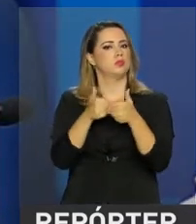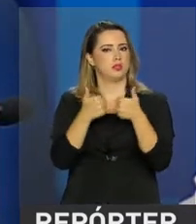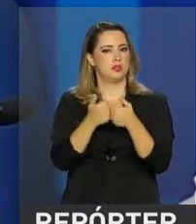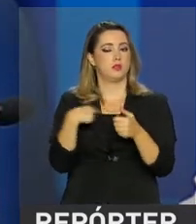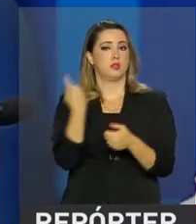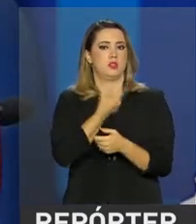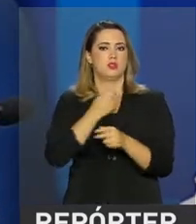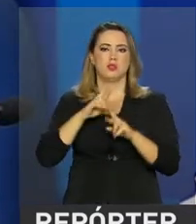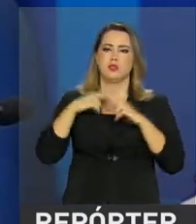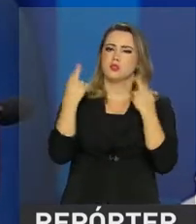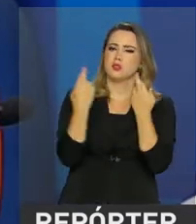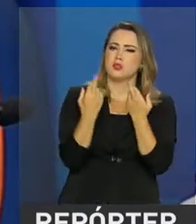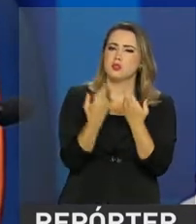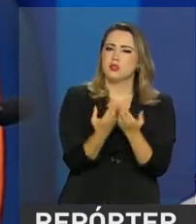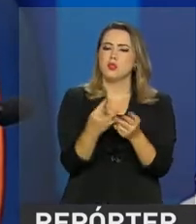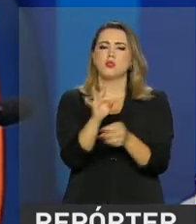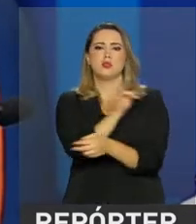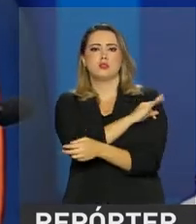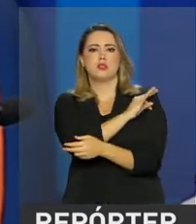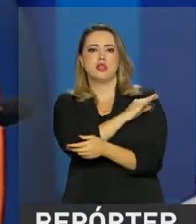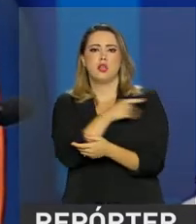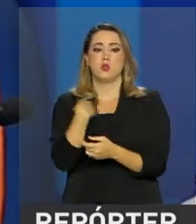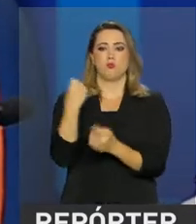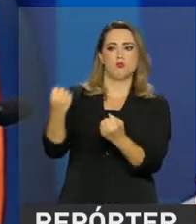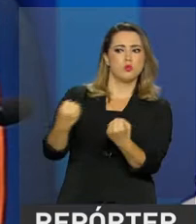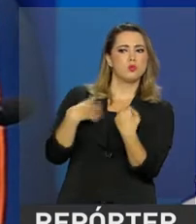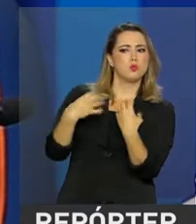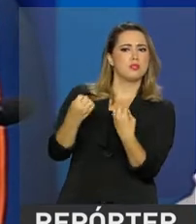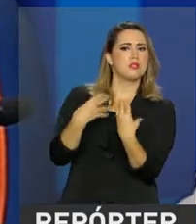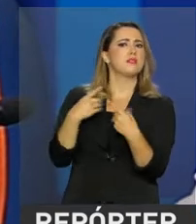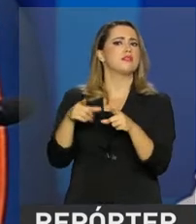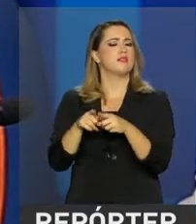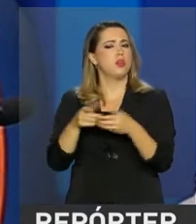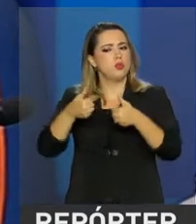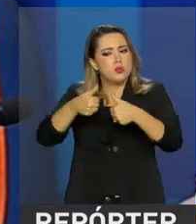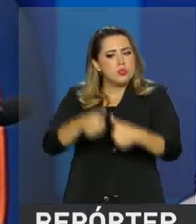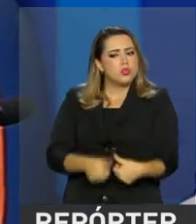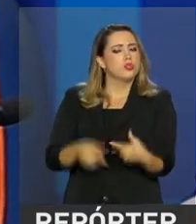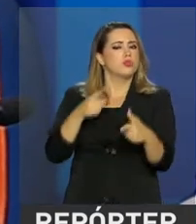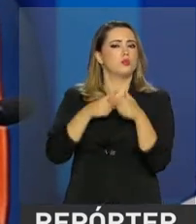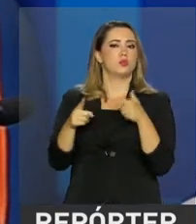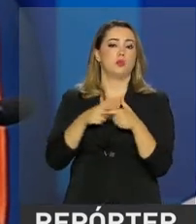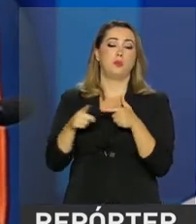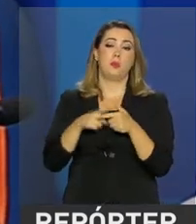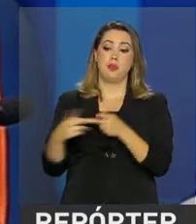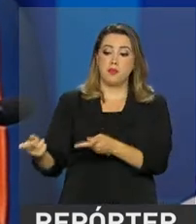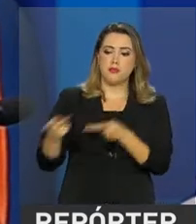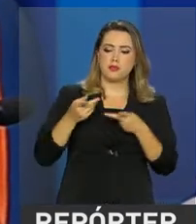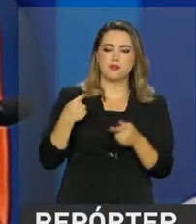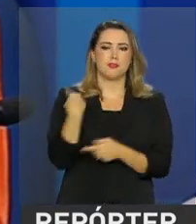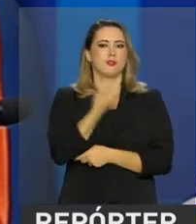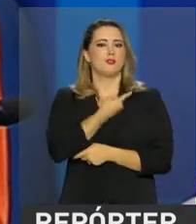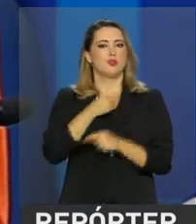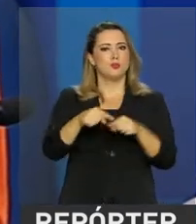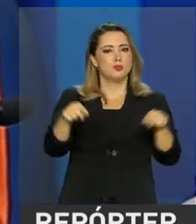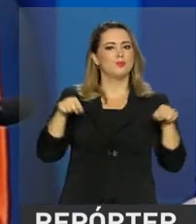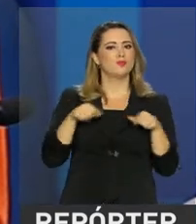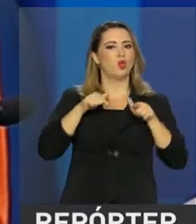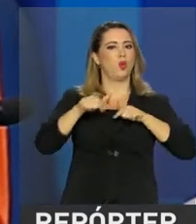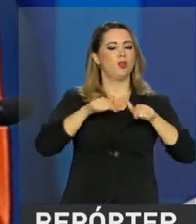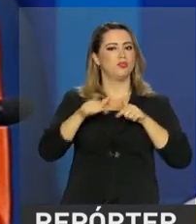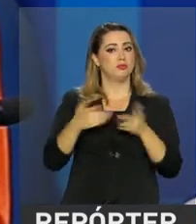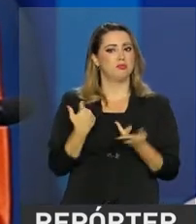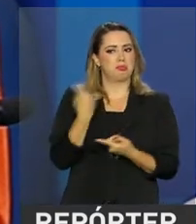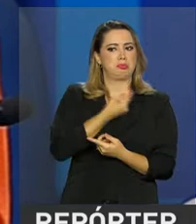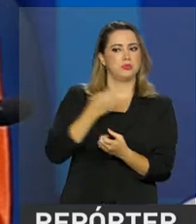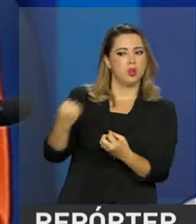reuniões técnicas, nos orientando diante das dificuldades, visitando os nossos ambientes de trabalho, nos orientando